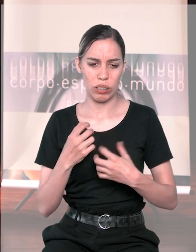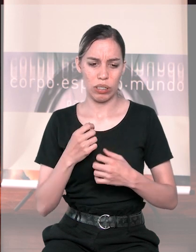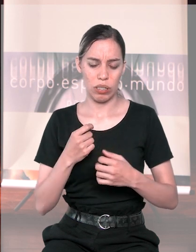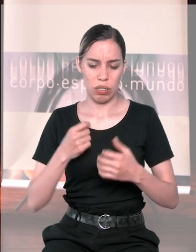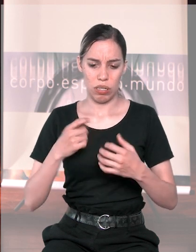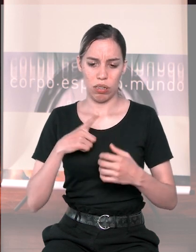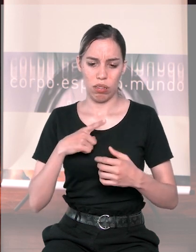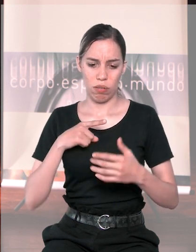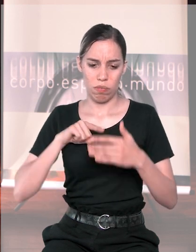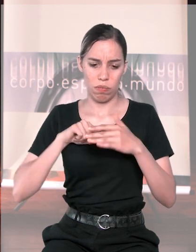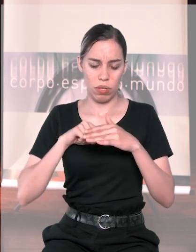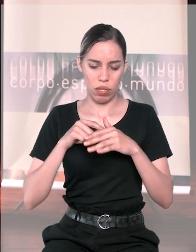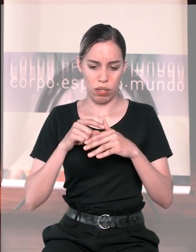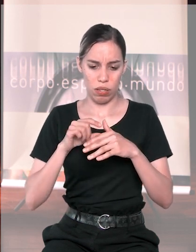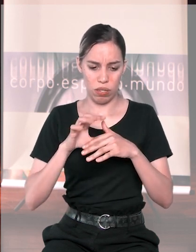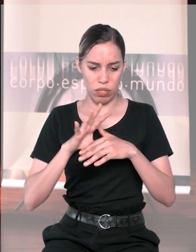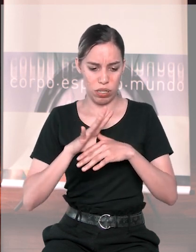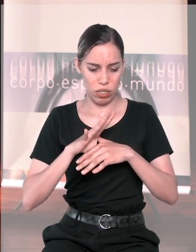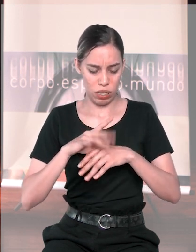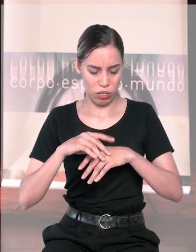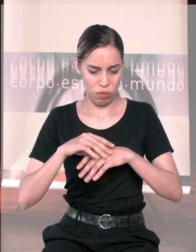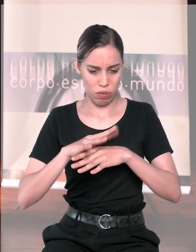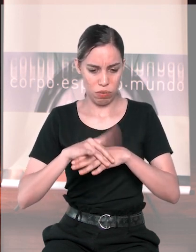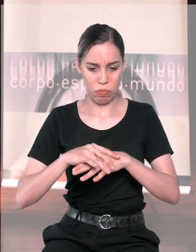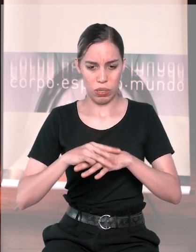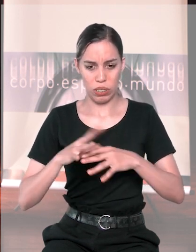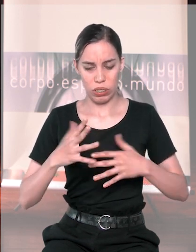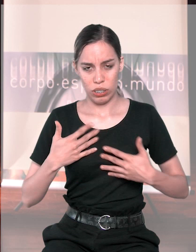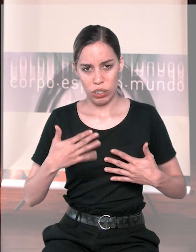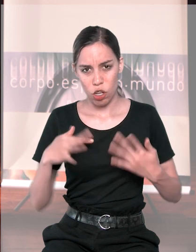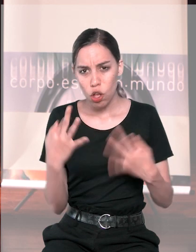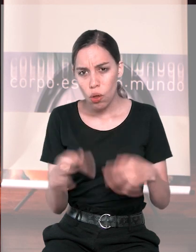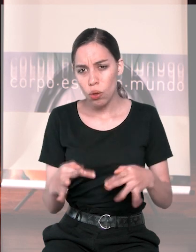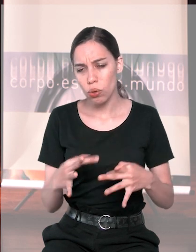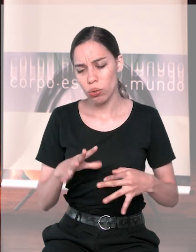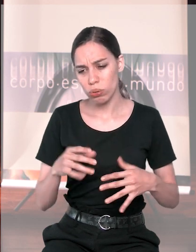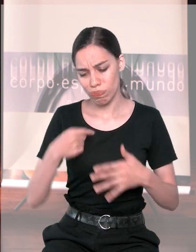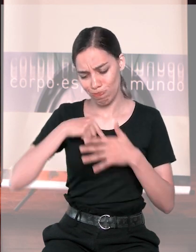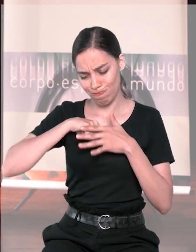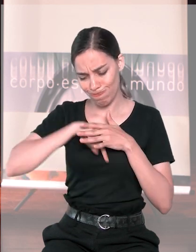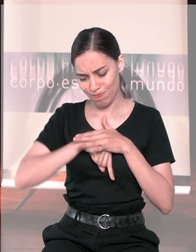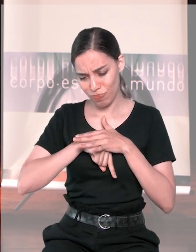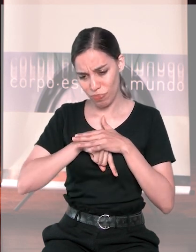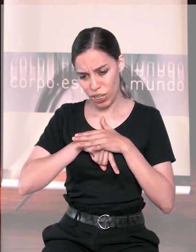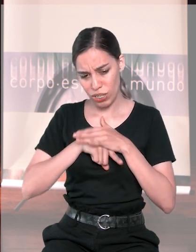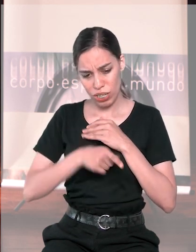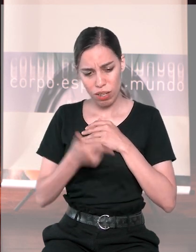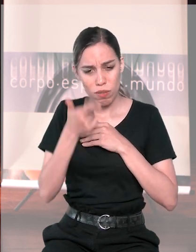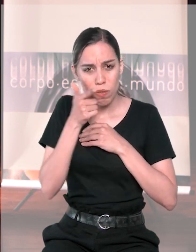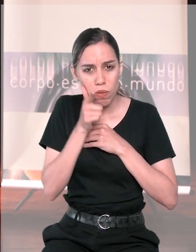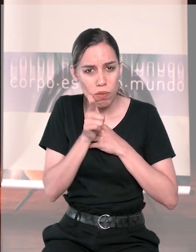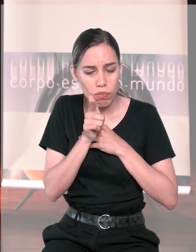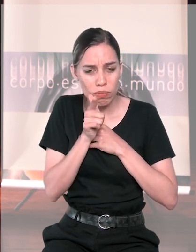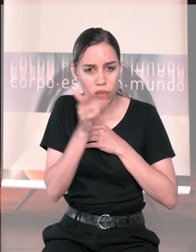profunda ferida. Você não toca um mundo de ferida tão profunda sem que você mesmo seja